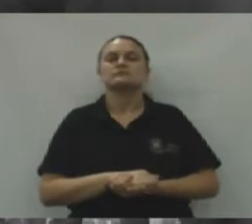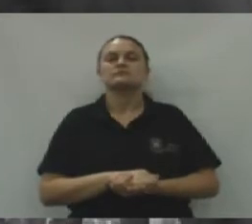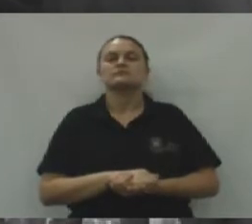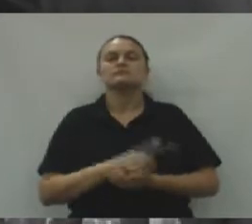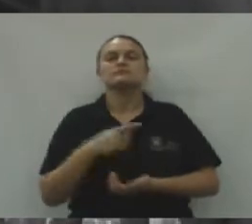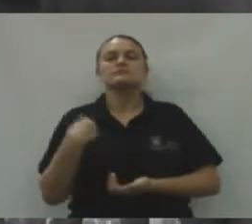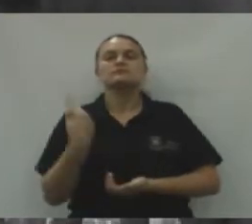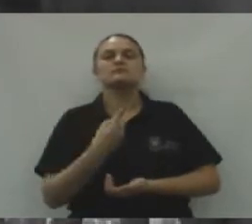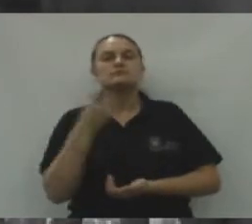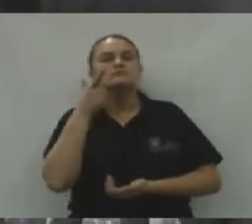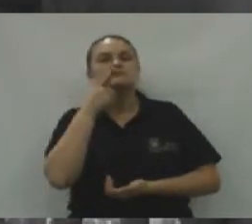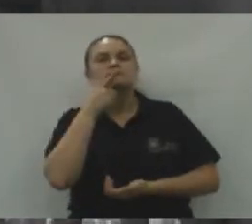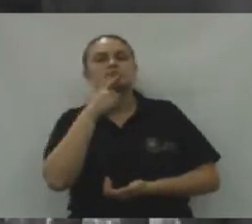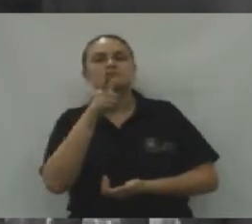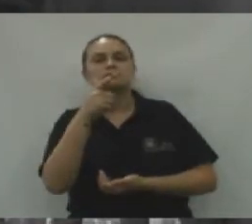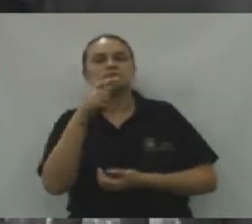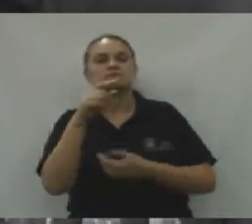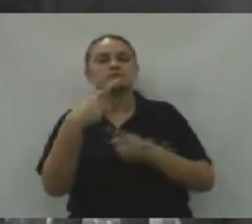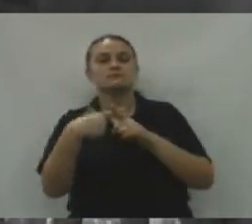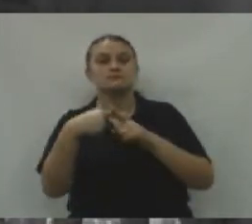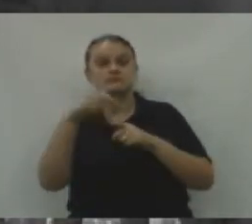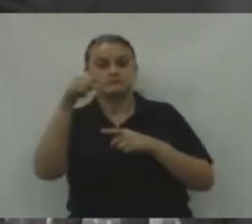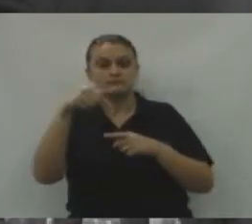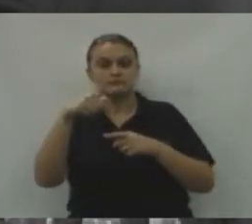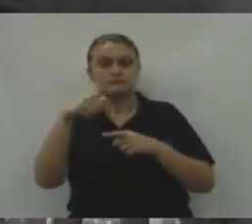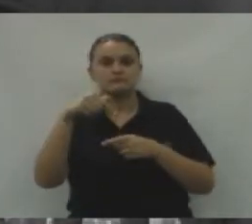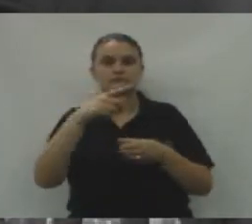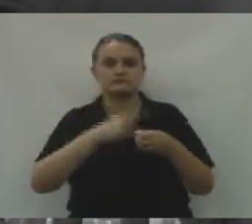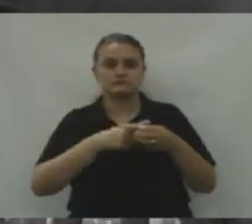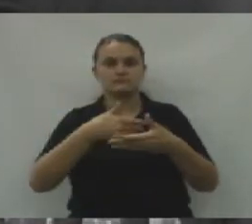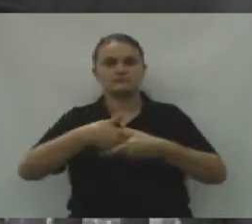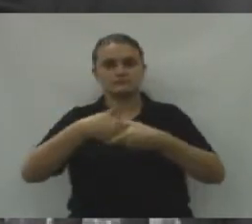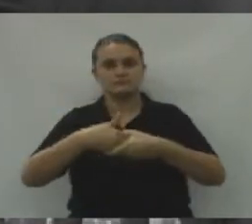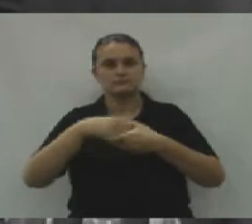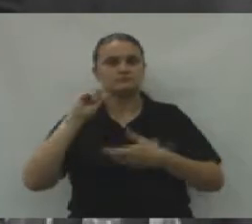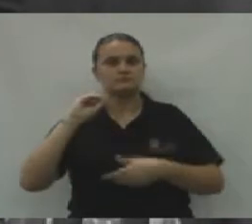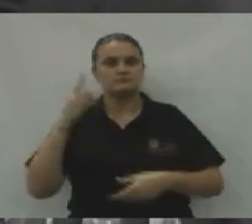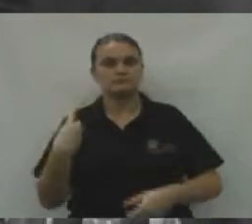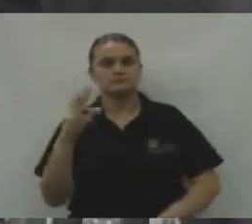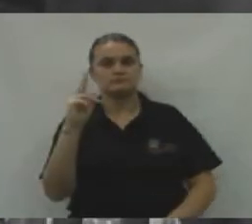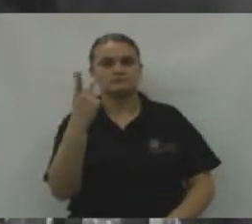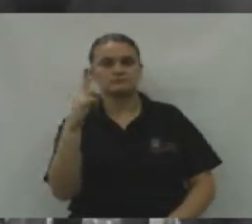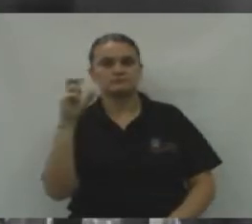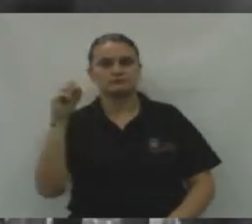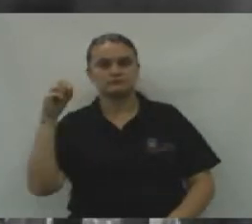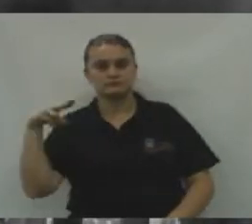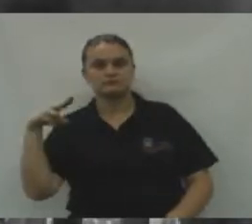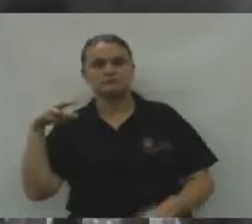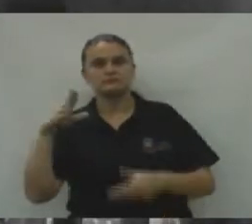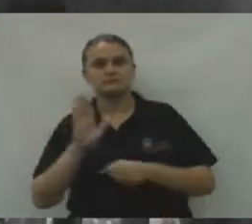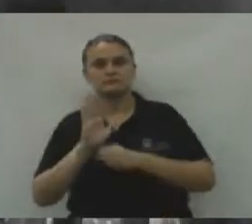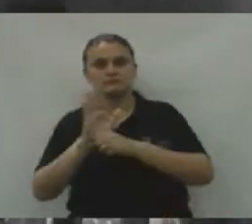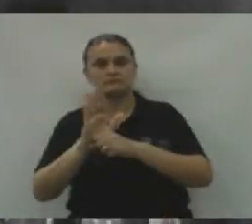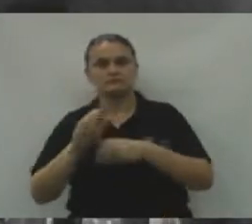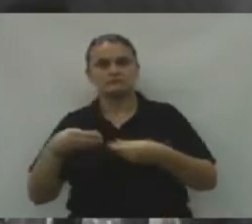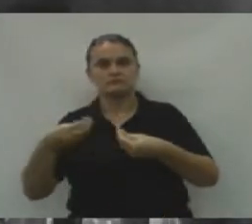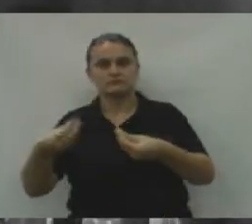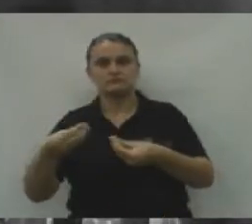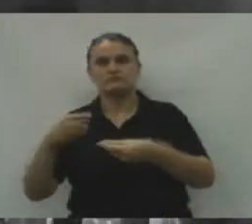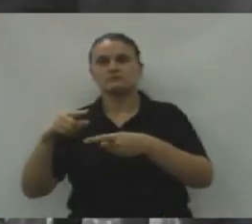que ia para outra cidade, para a nossa cidade. Parabéns ao deputado Ussi, que nos atendeu, e parabéns aos